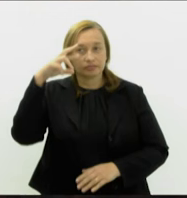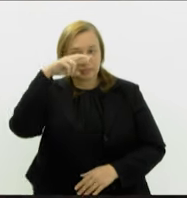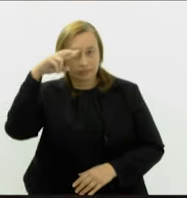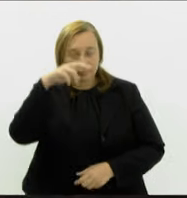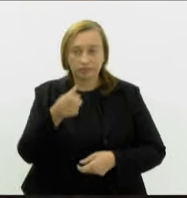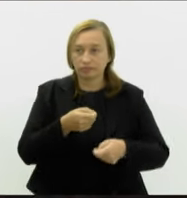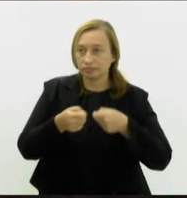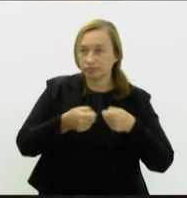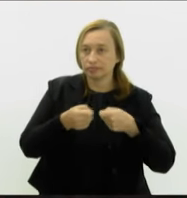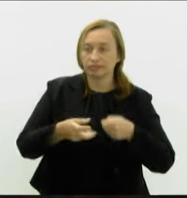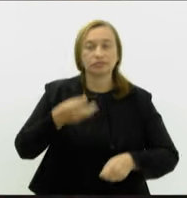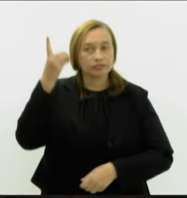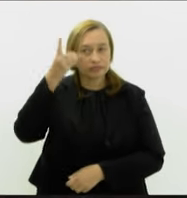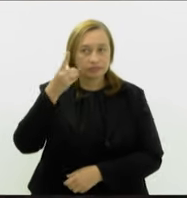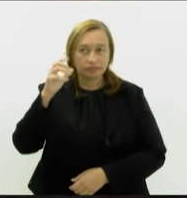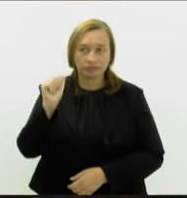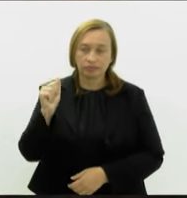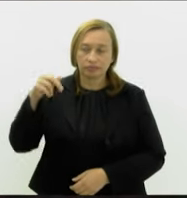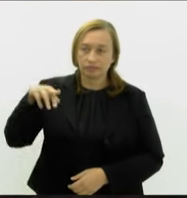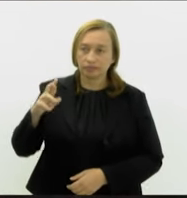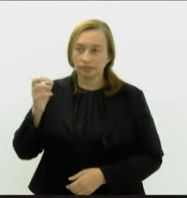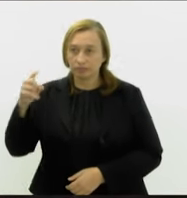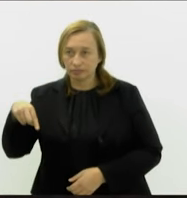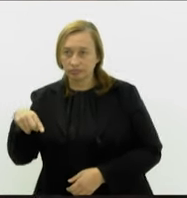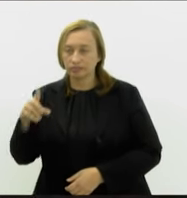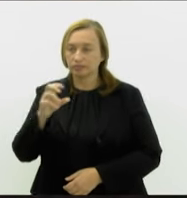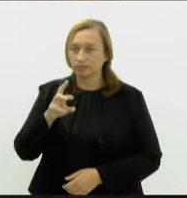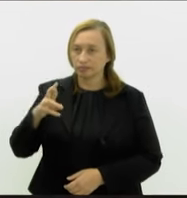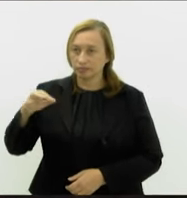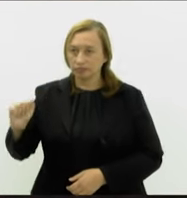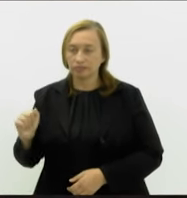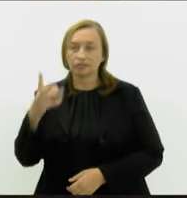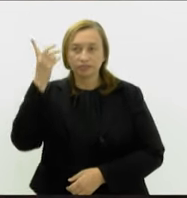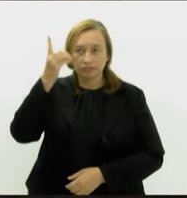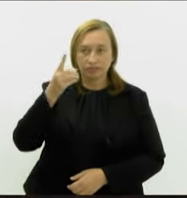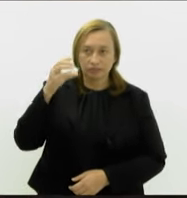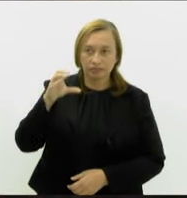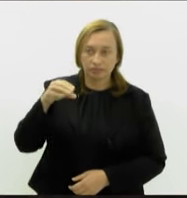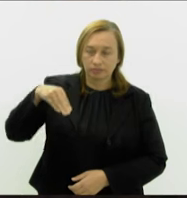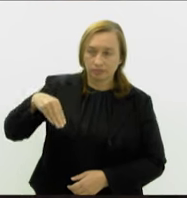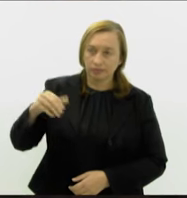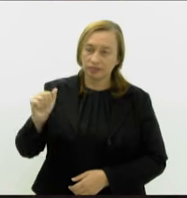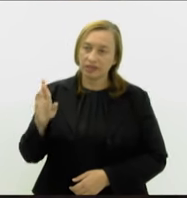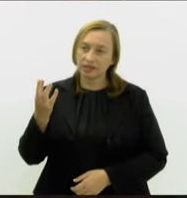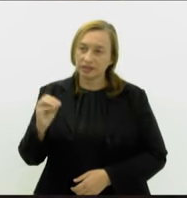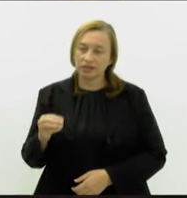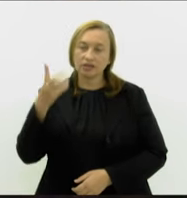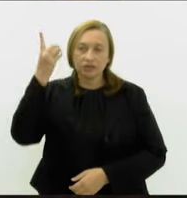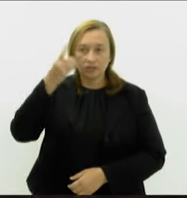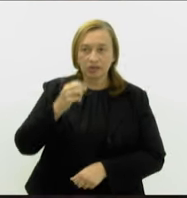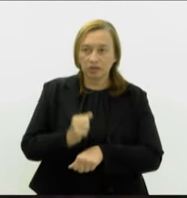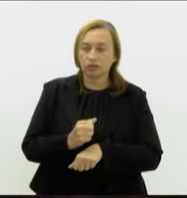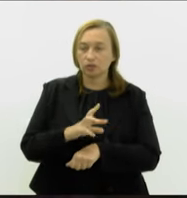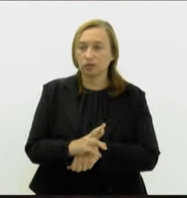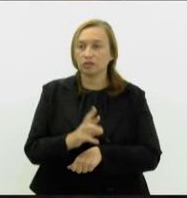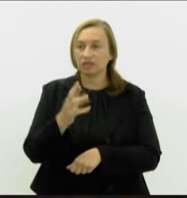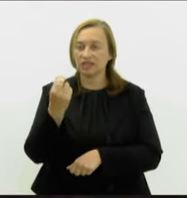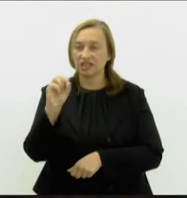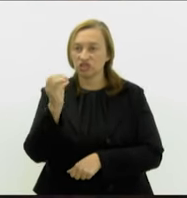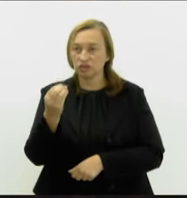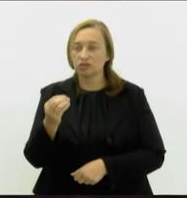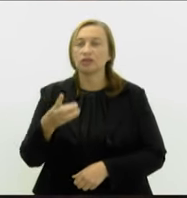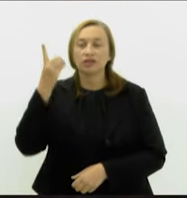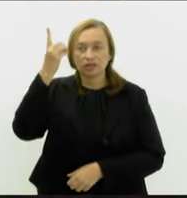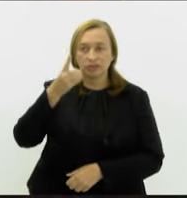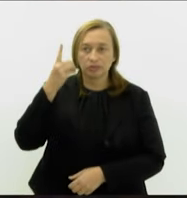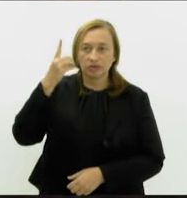Financeira e Controle, deputado André Correia. Deputado Carlos Macedo. Deputado Doutor Serginho.